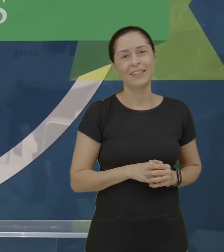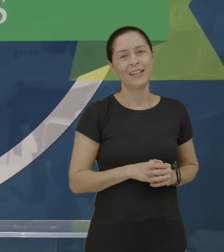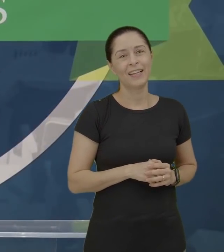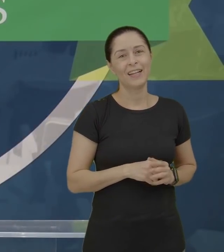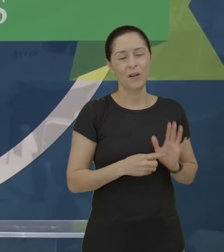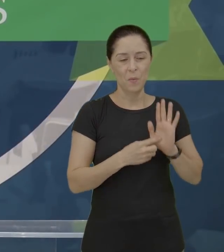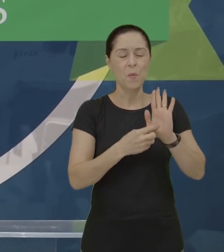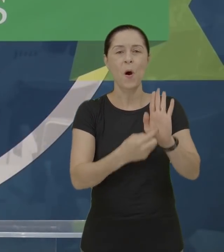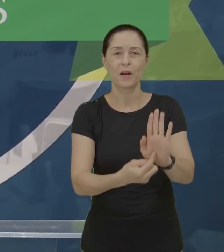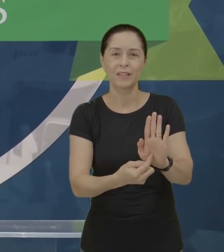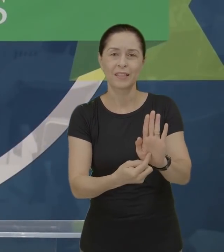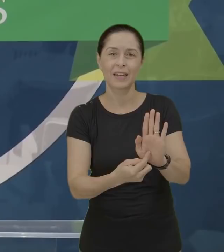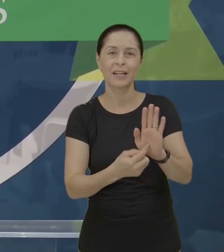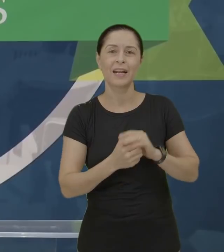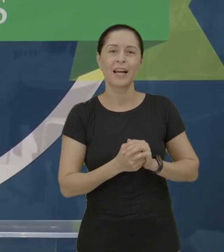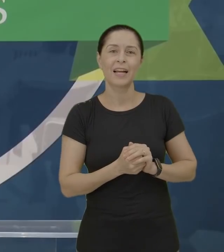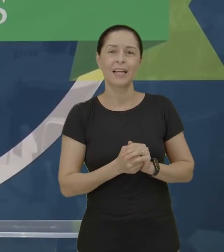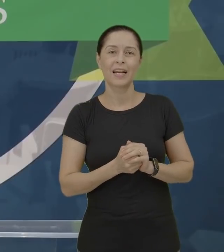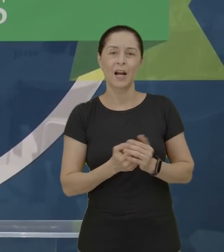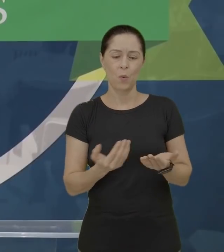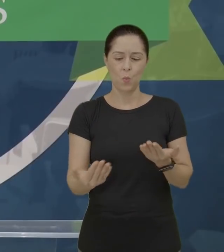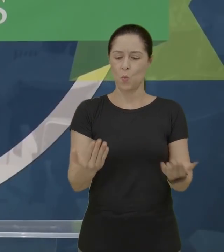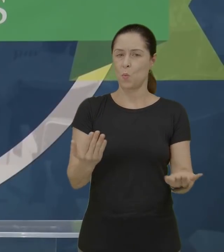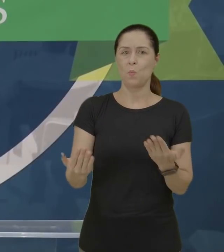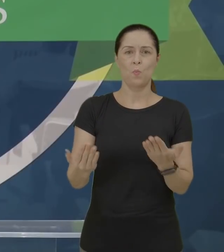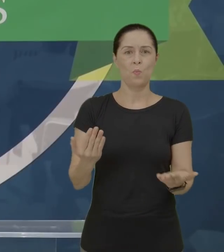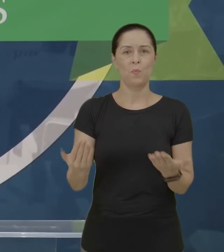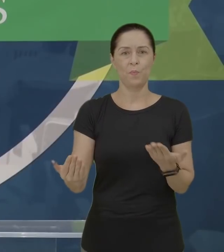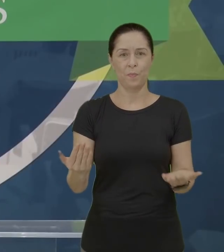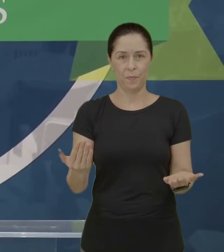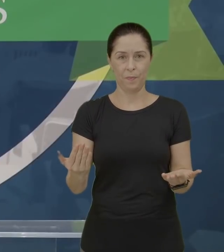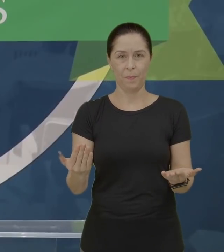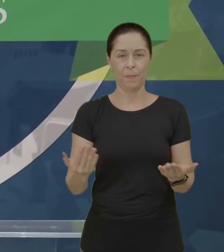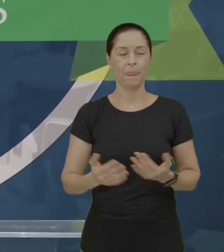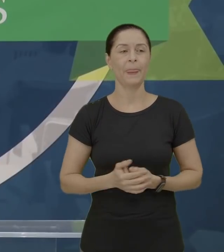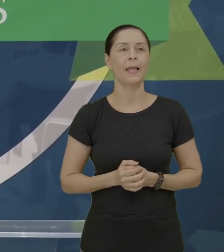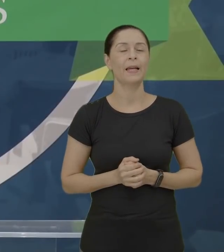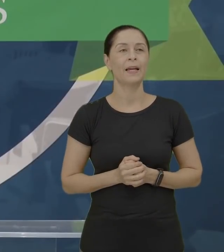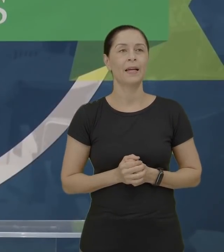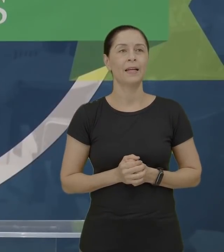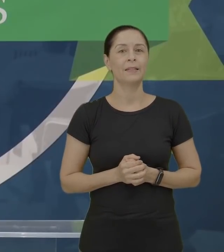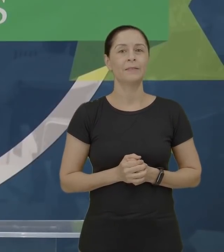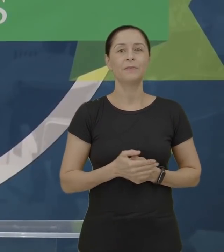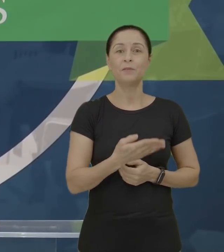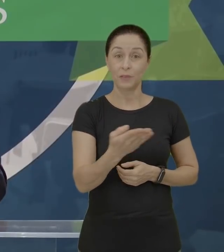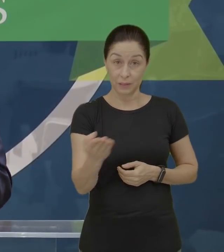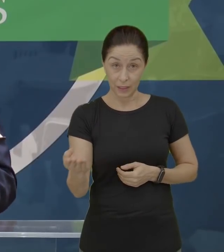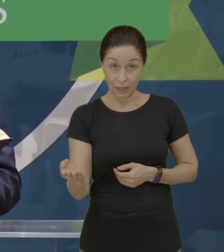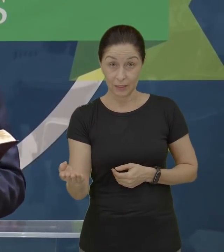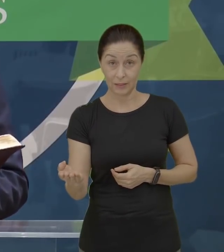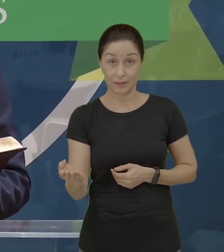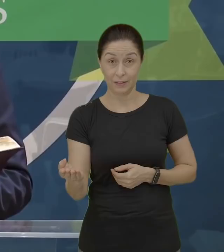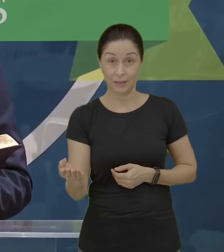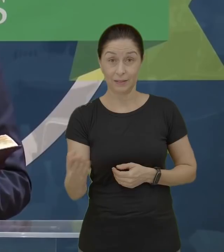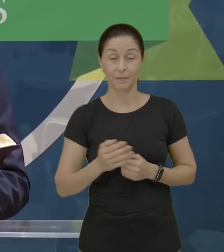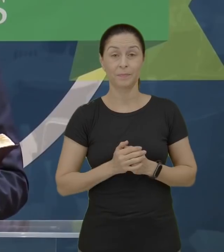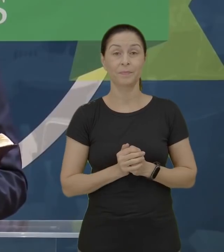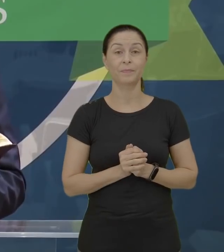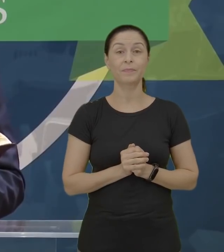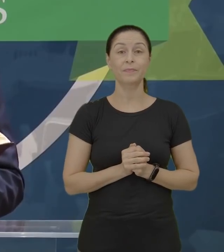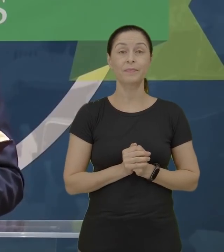uma conjunção adversativa, há um contraste. Quanto a vós outros,